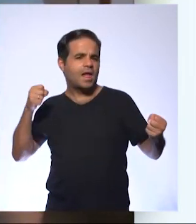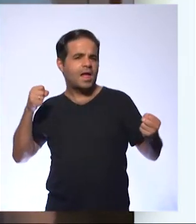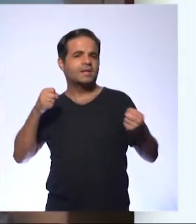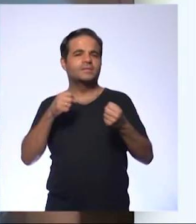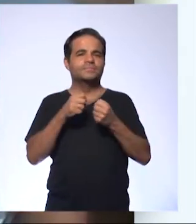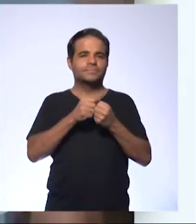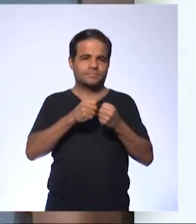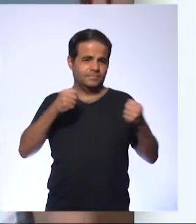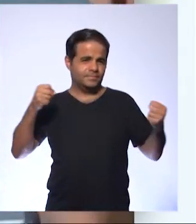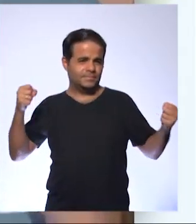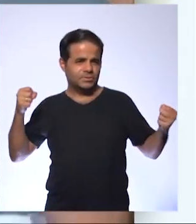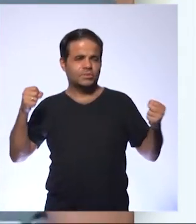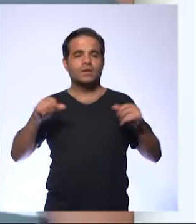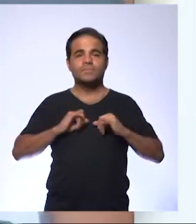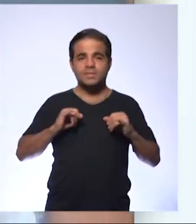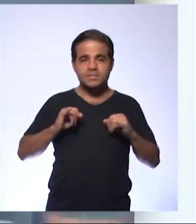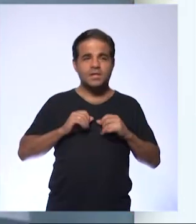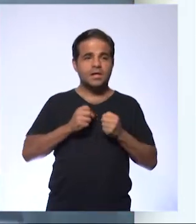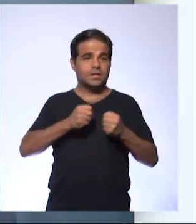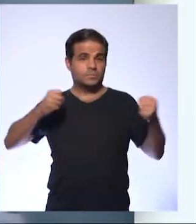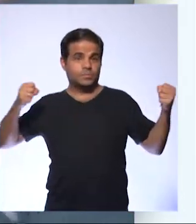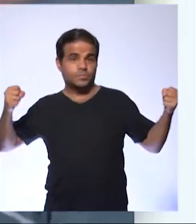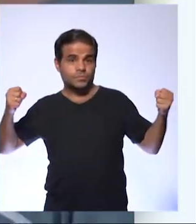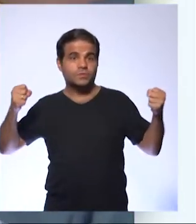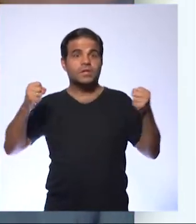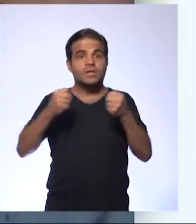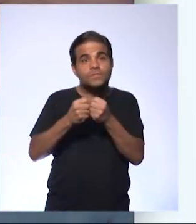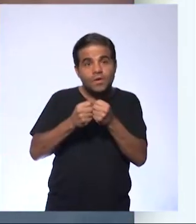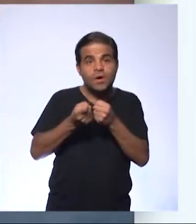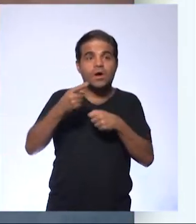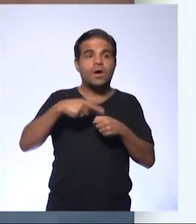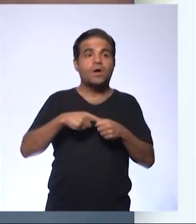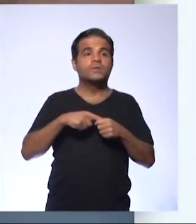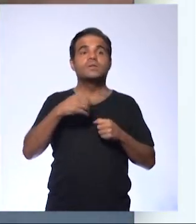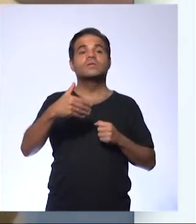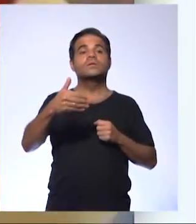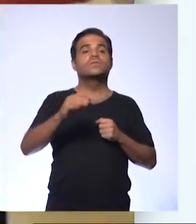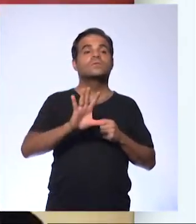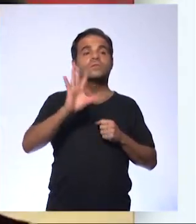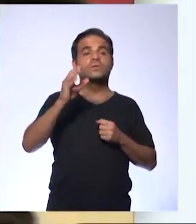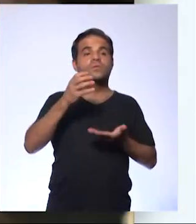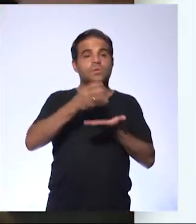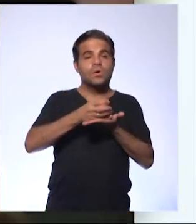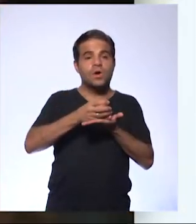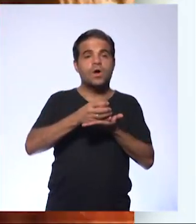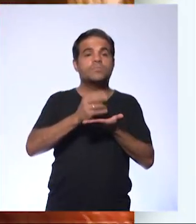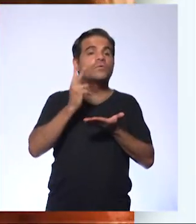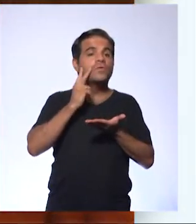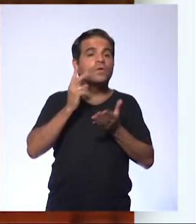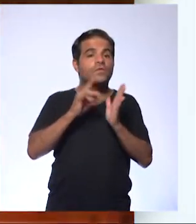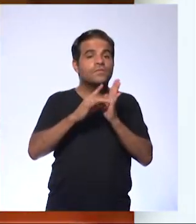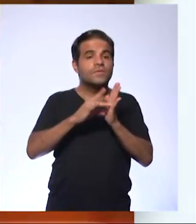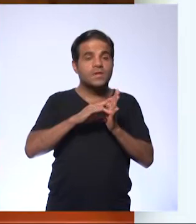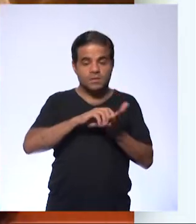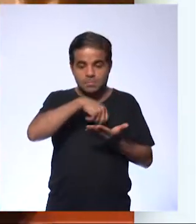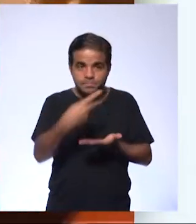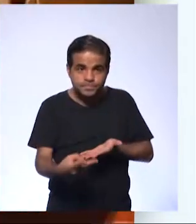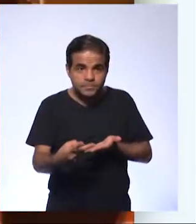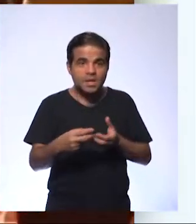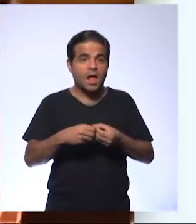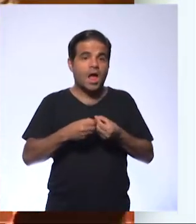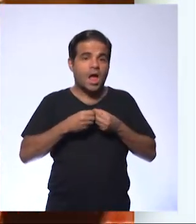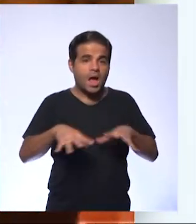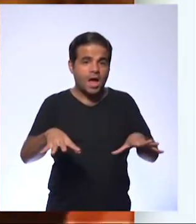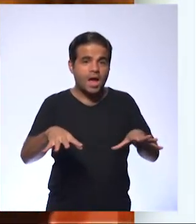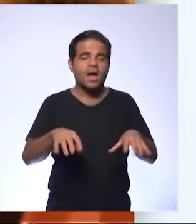quando um elástico sofre pressão, ele volta para o estado original. O que acontece se um copo de vidro cai no chão? Aí ela, quebra. Eu falei, então,